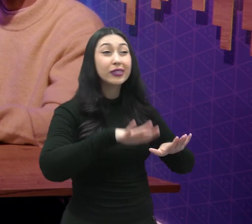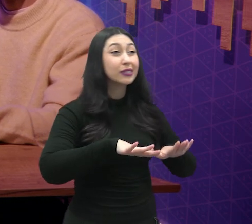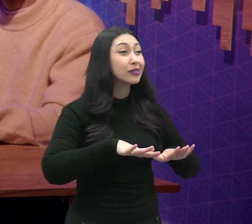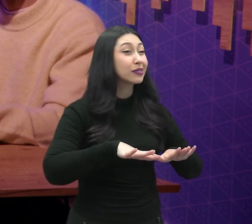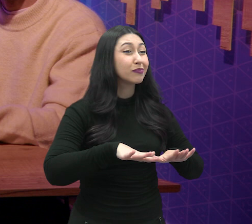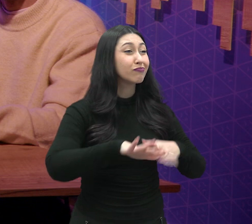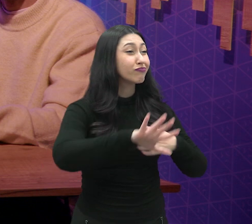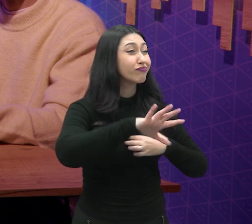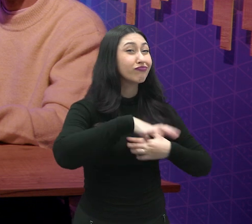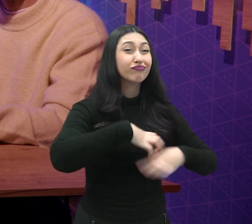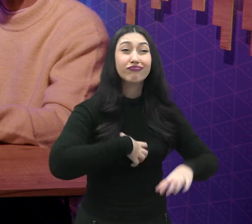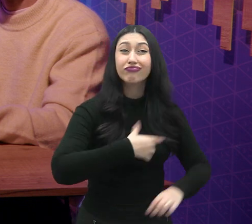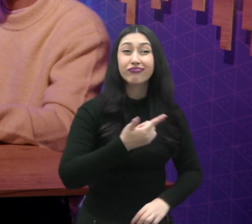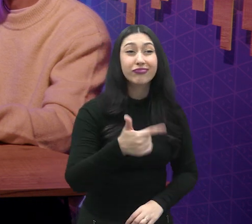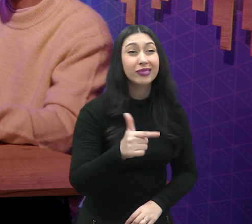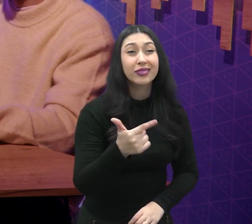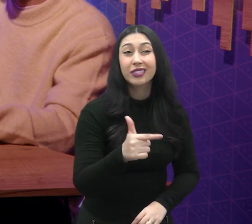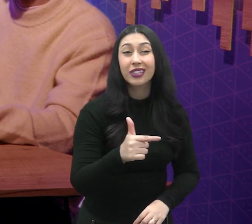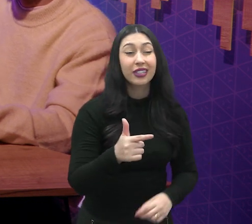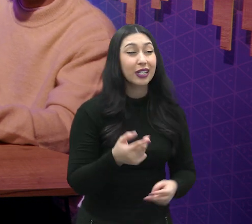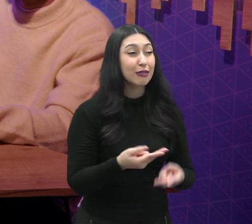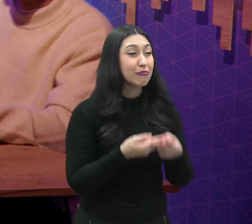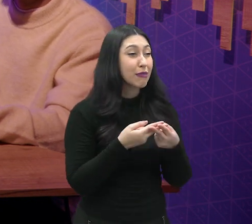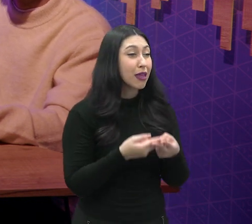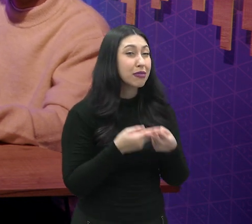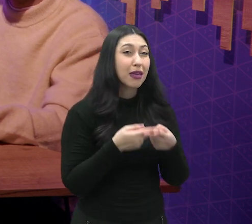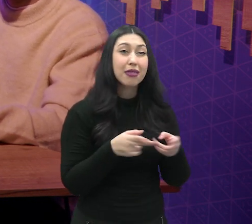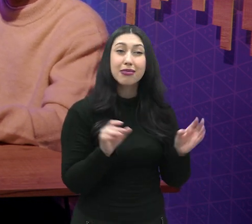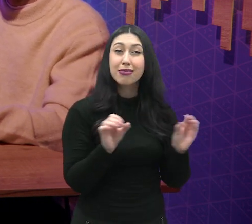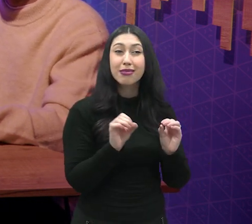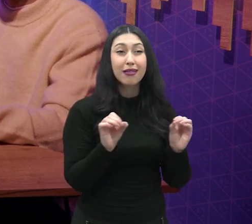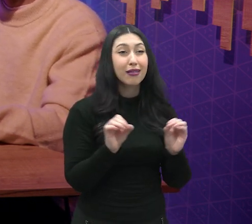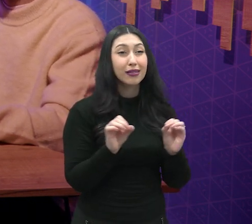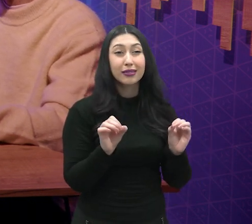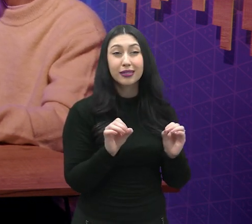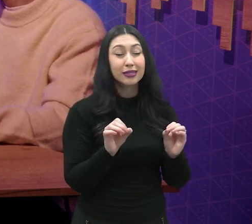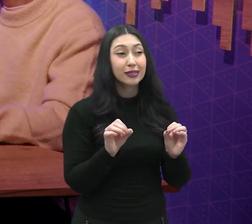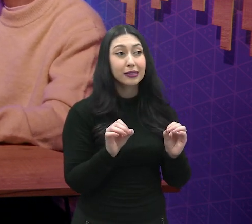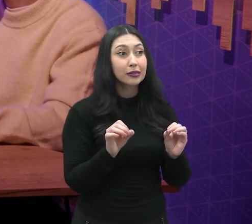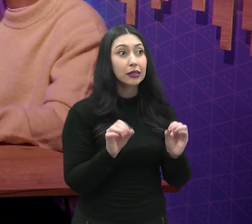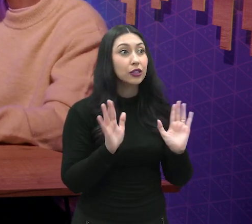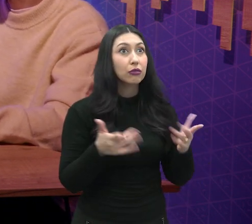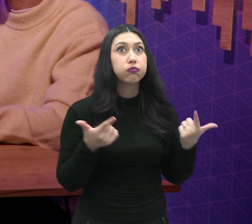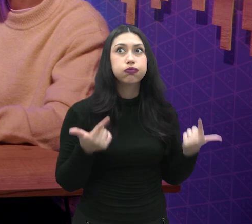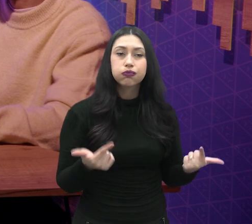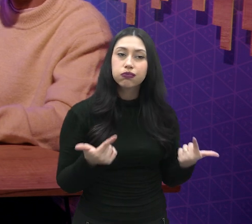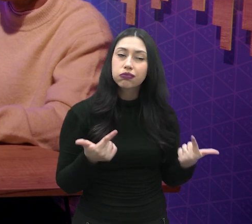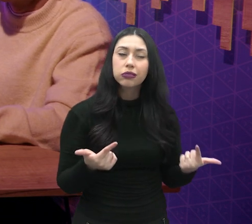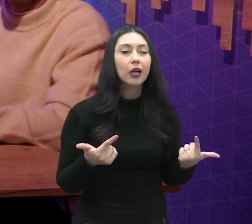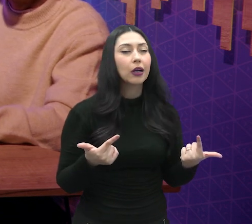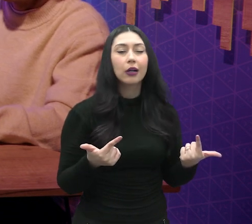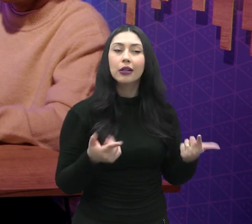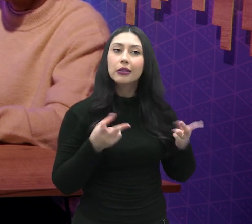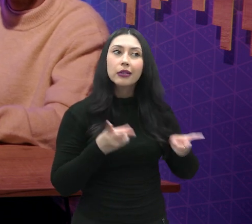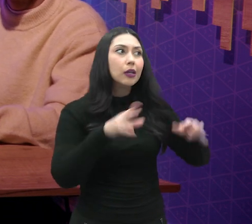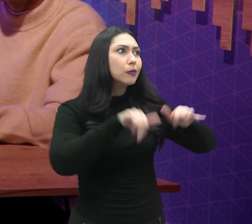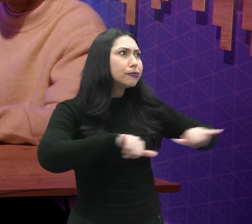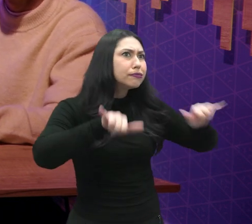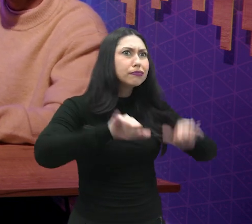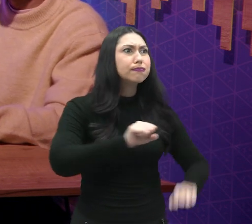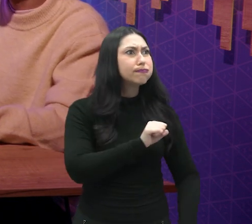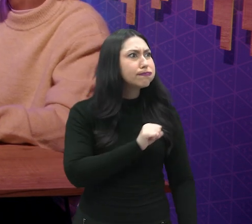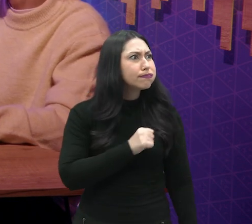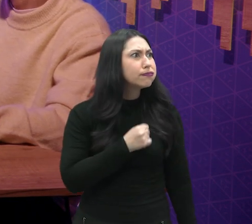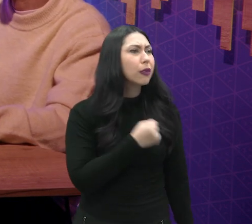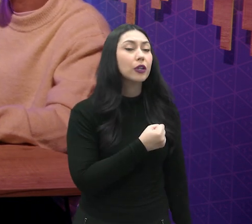que tá menos empática, sobre como parece que às vezes a gente tá com menos paciência, Sim. Como o discurso de ódio tem